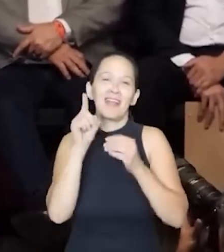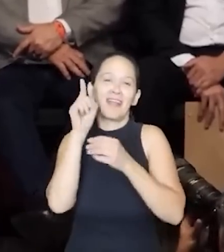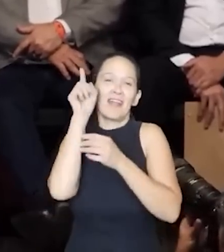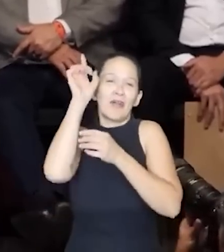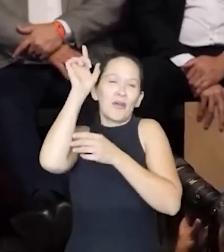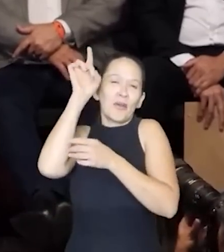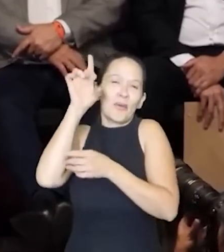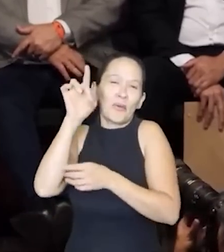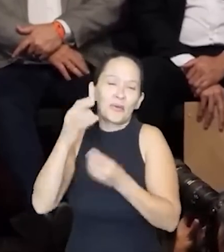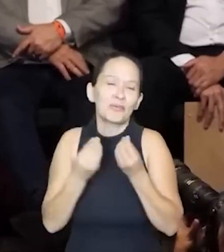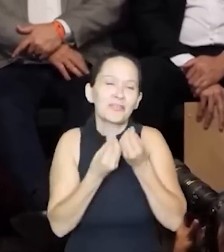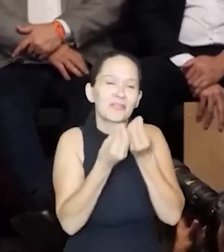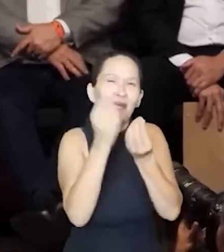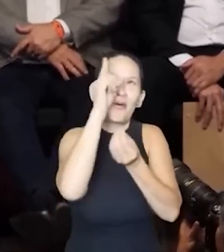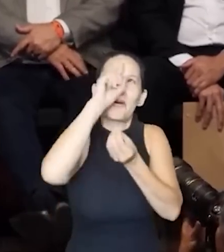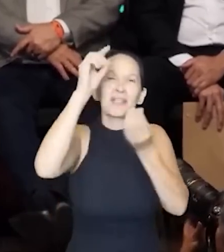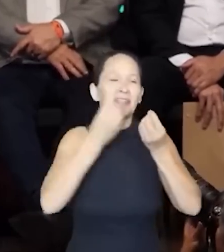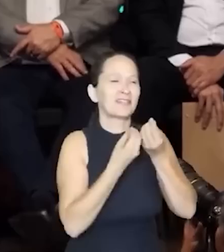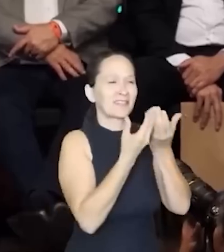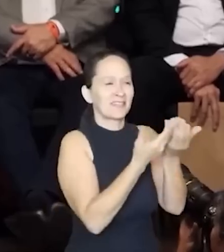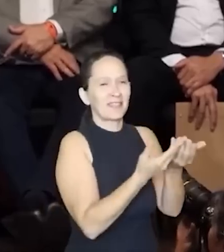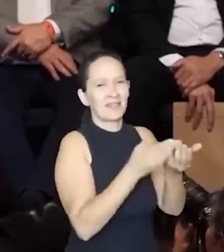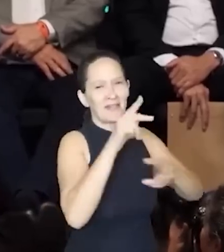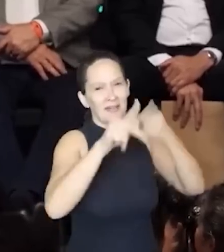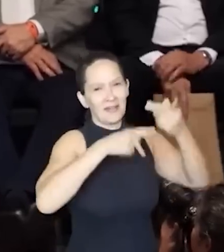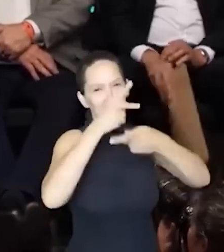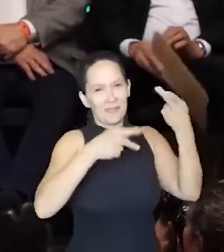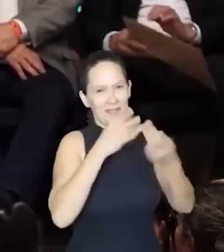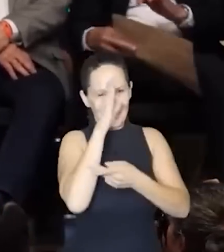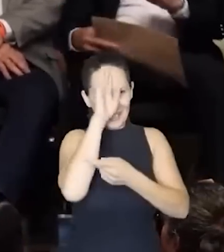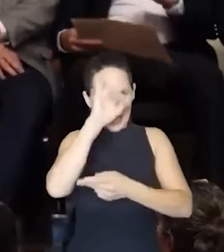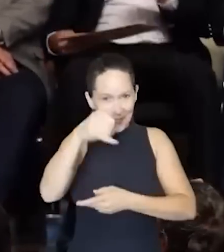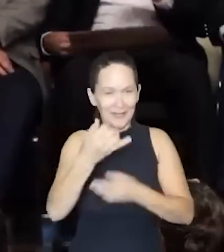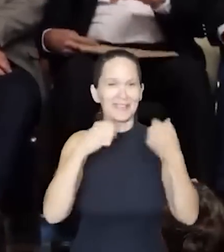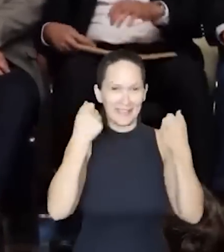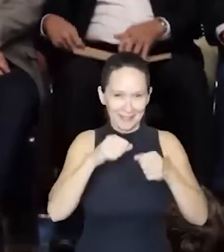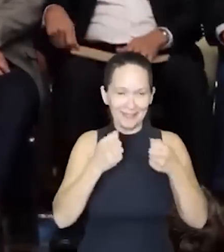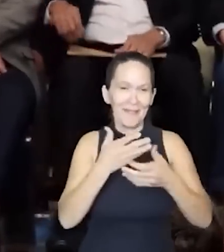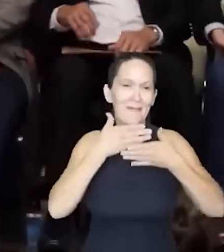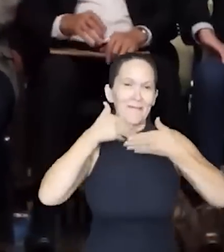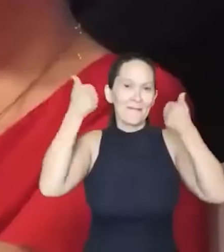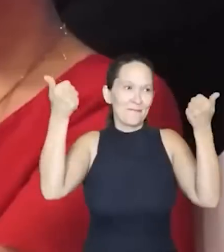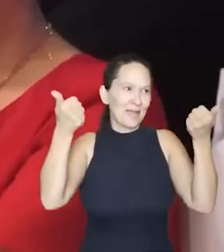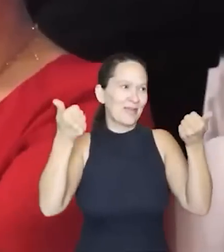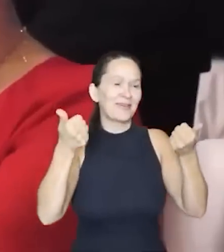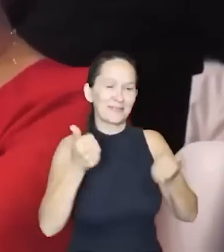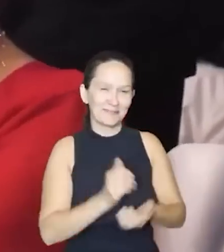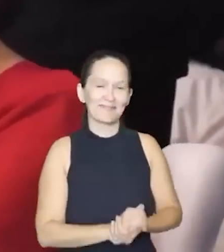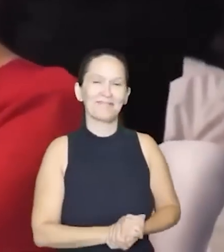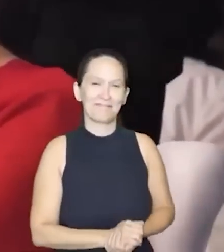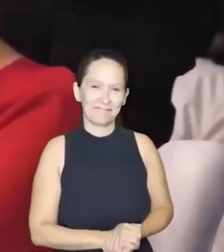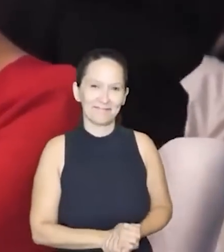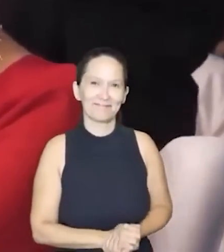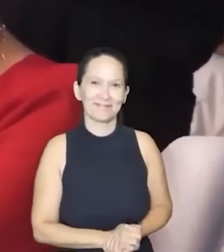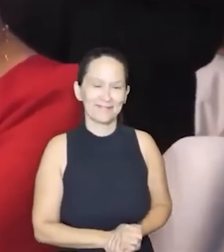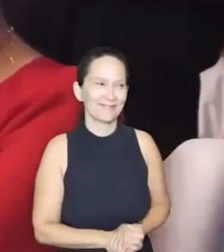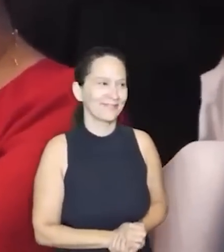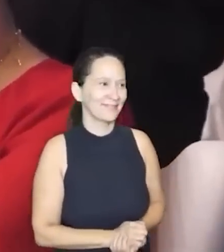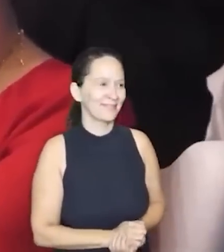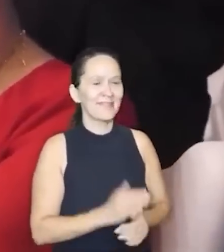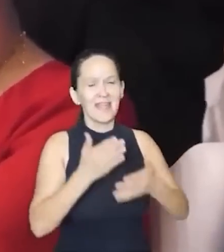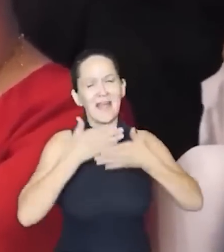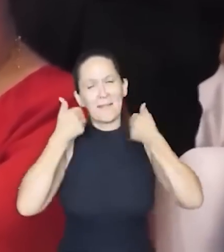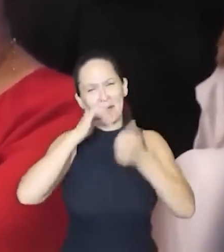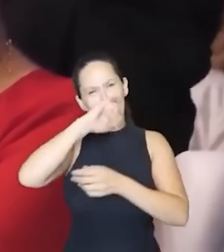importante que Deus nos deu e nós temos que aproveitá-la da melhor forma possível. Da melhor